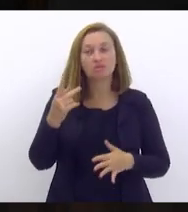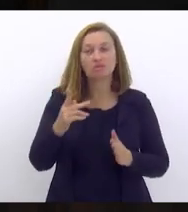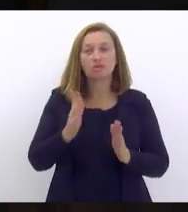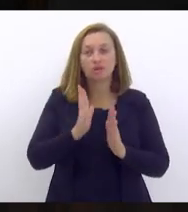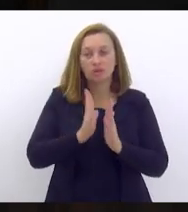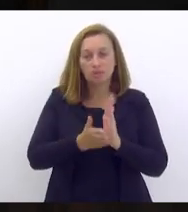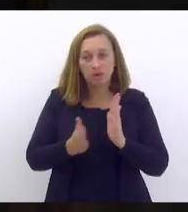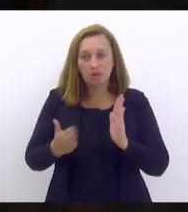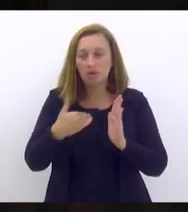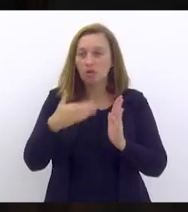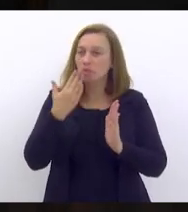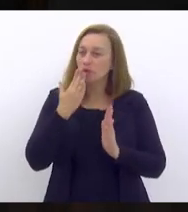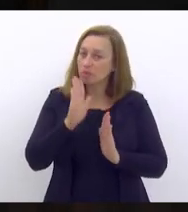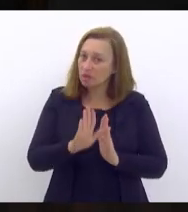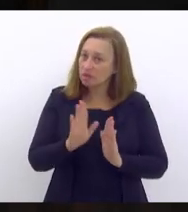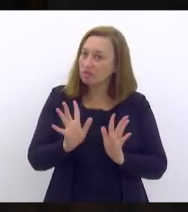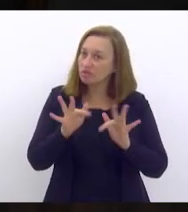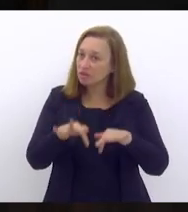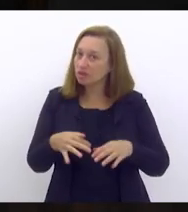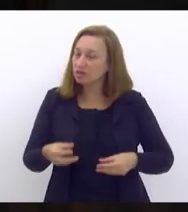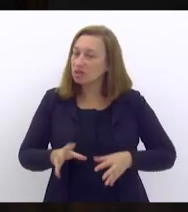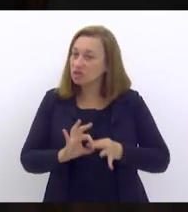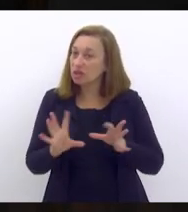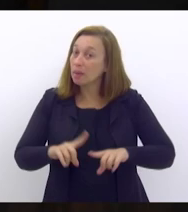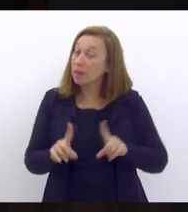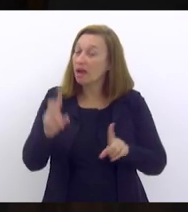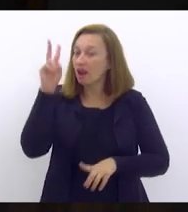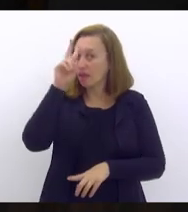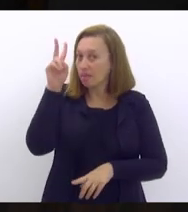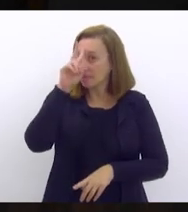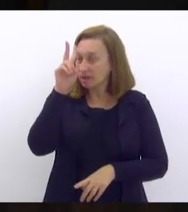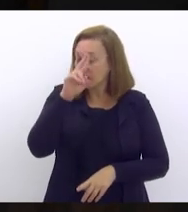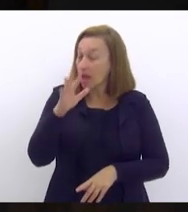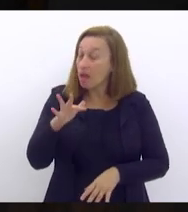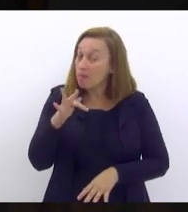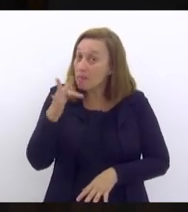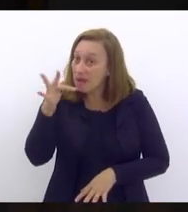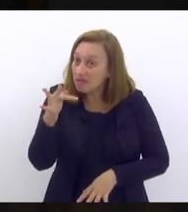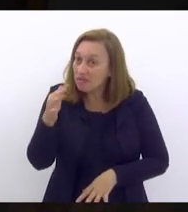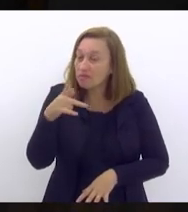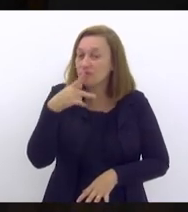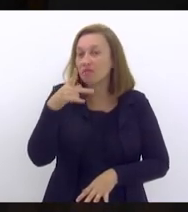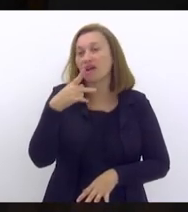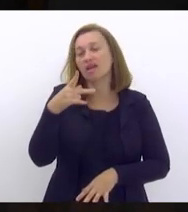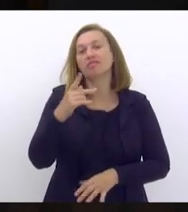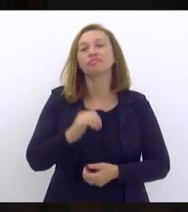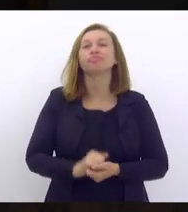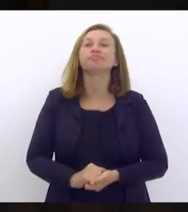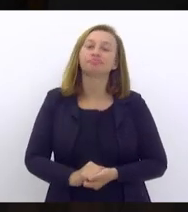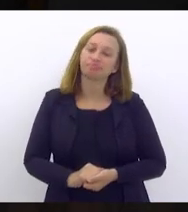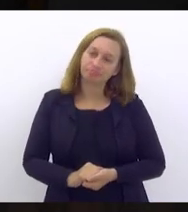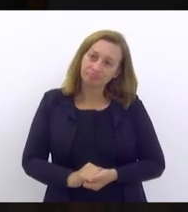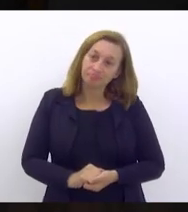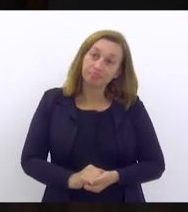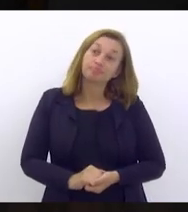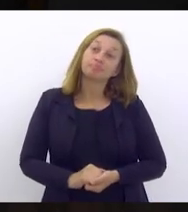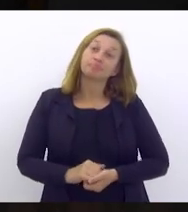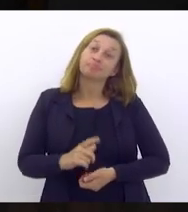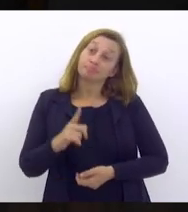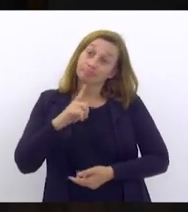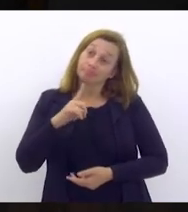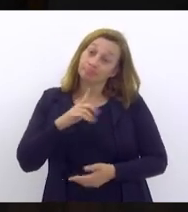ordem, que eu prometi que ao final daria, mas lembrando aos senhores que é breve o recadinho, porque nós